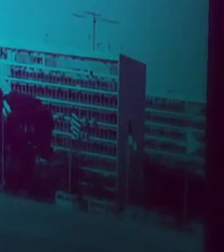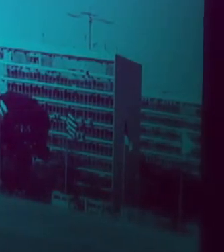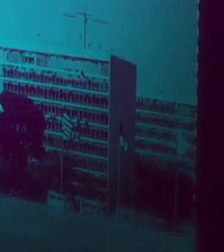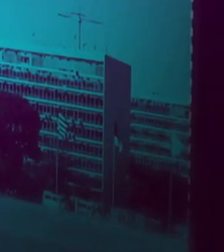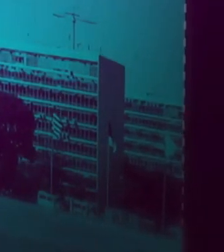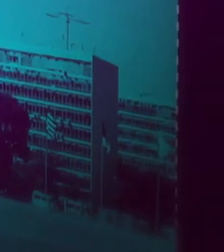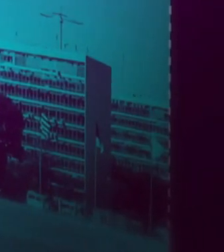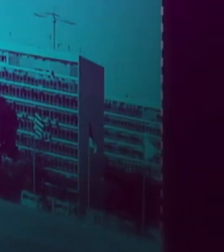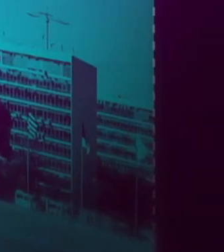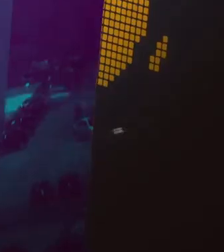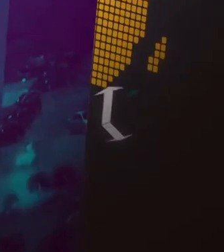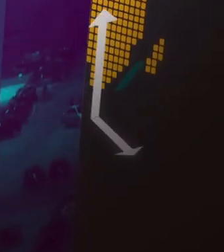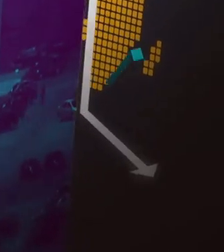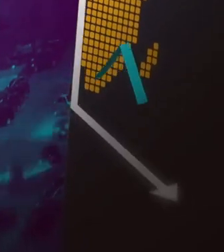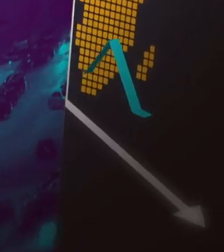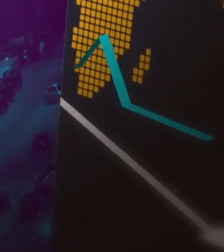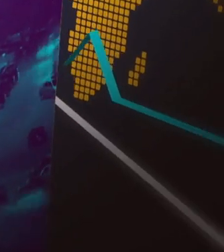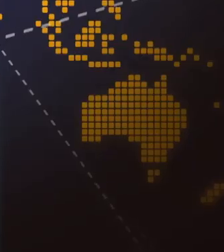Obrigado.